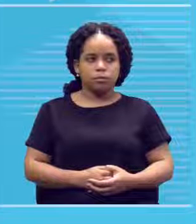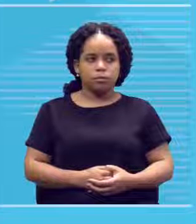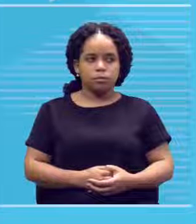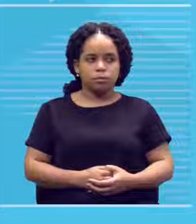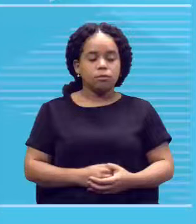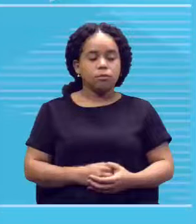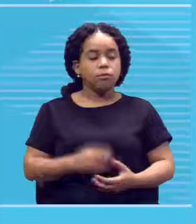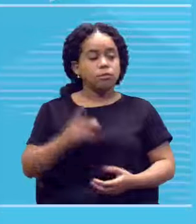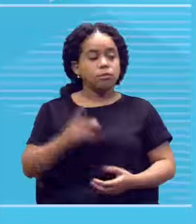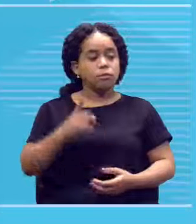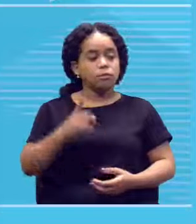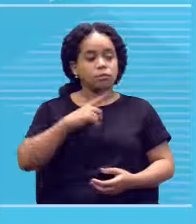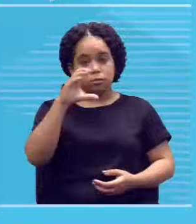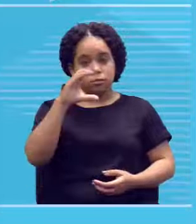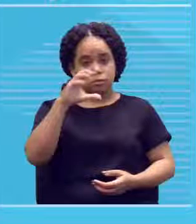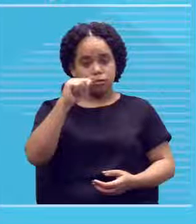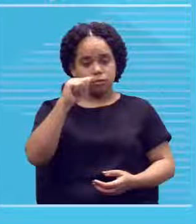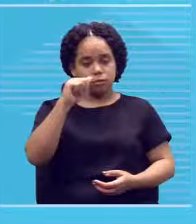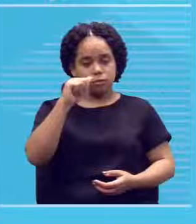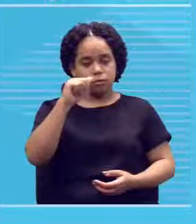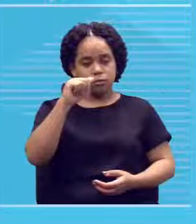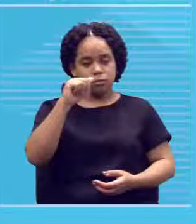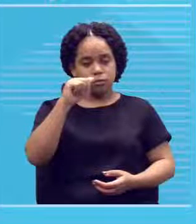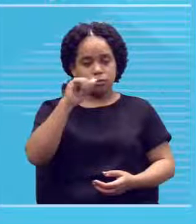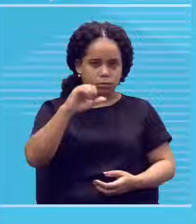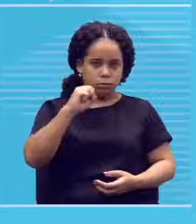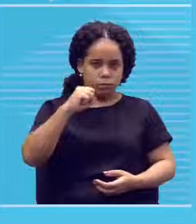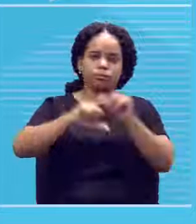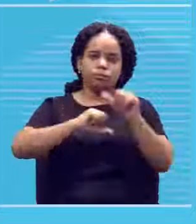aqui é um azinho viu tuba